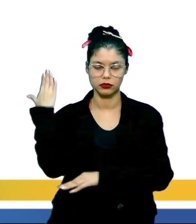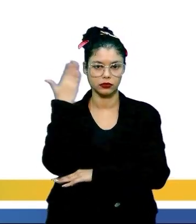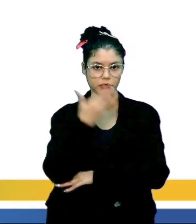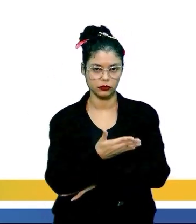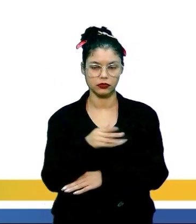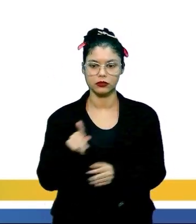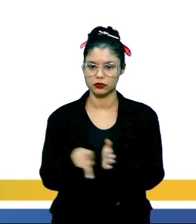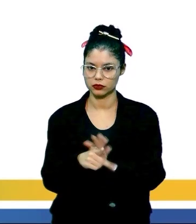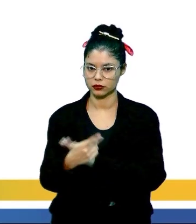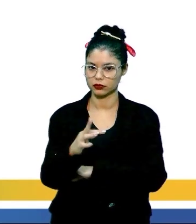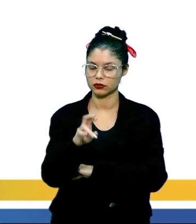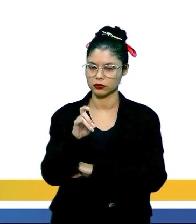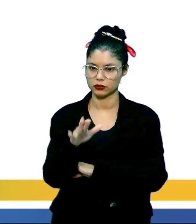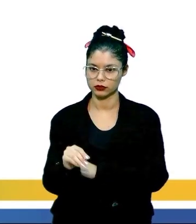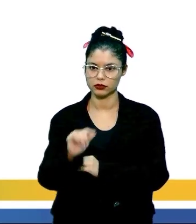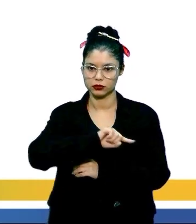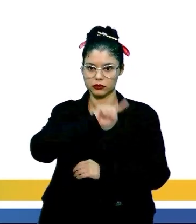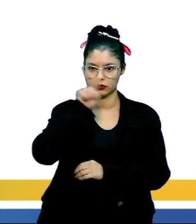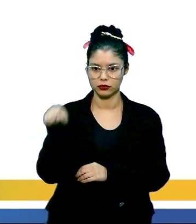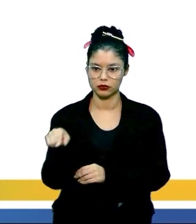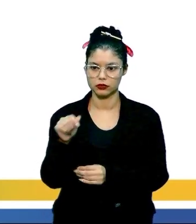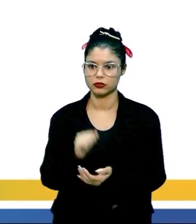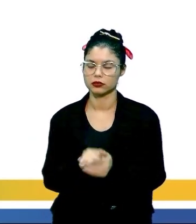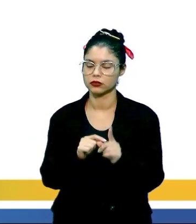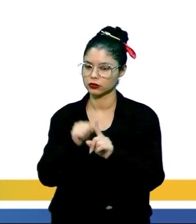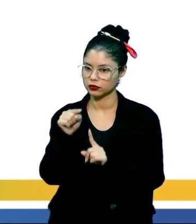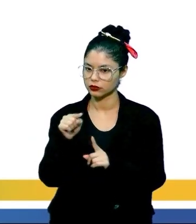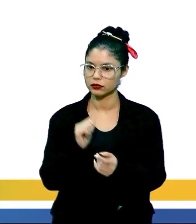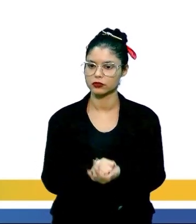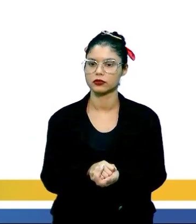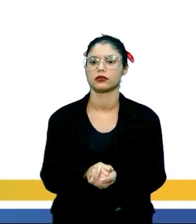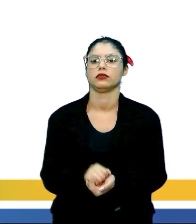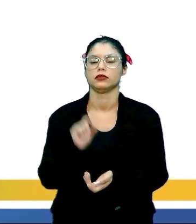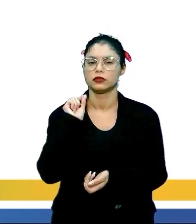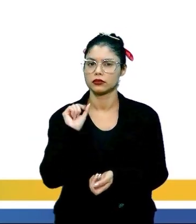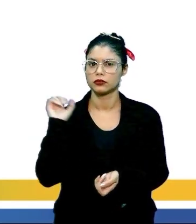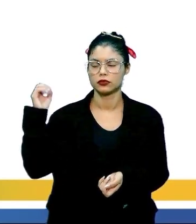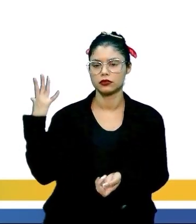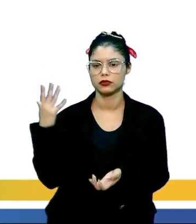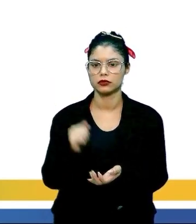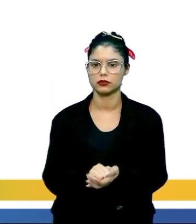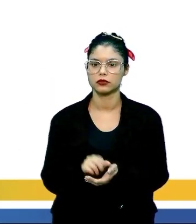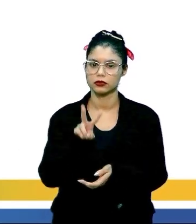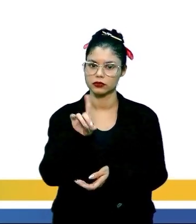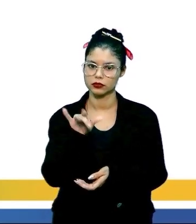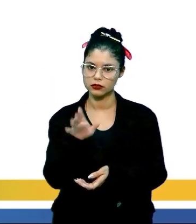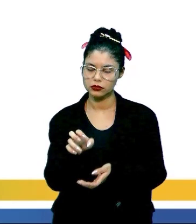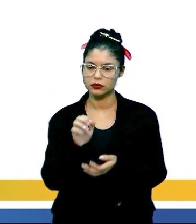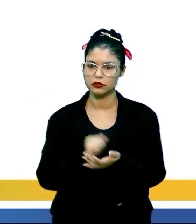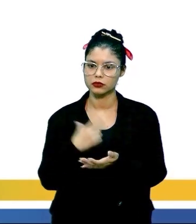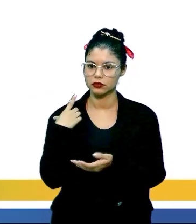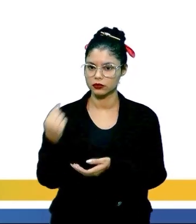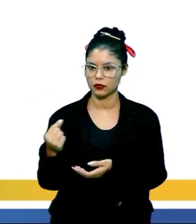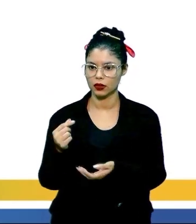diretamente proporcional. Olha o que está acontecendo com a temperatura. Olha o que está acontecendo com o volume. Ele está